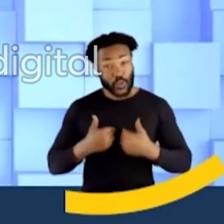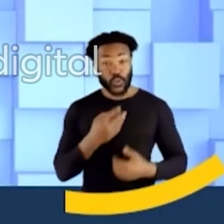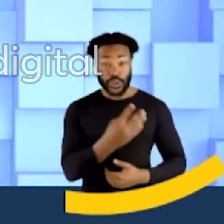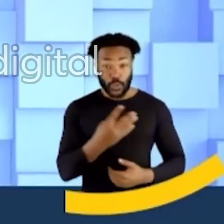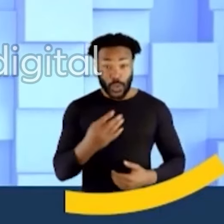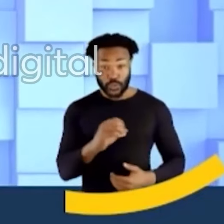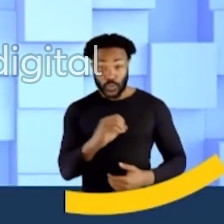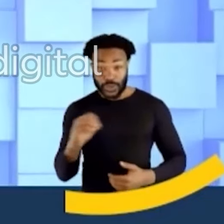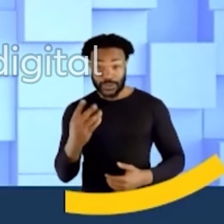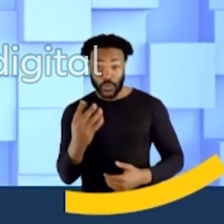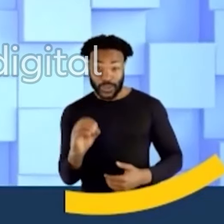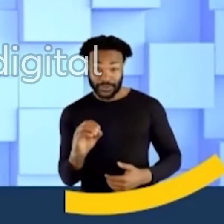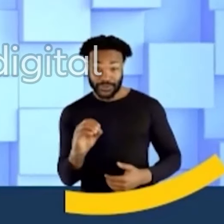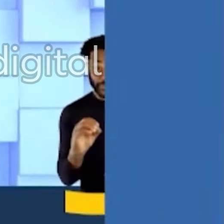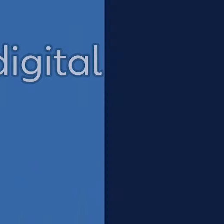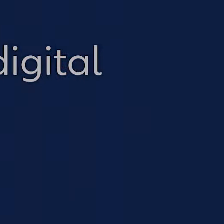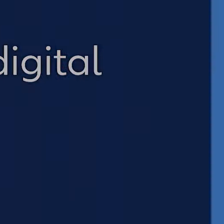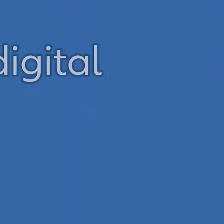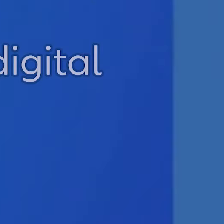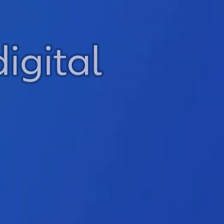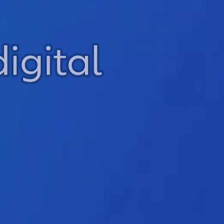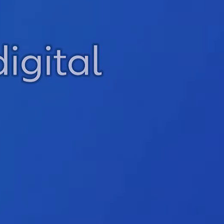Juarez Pereira, 44-440.